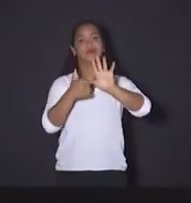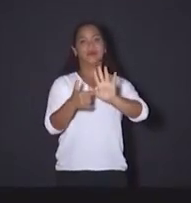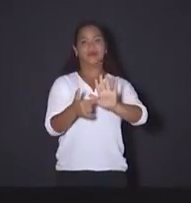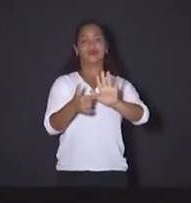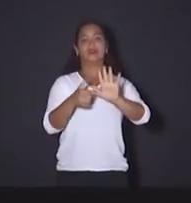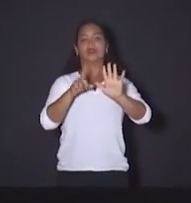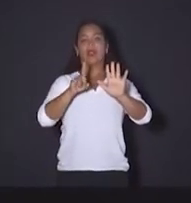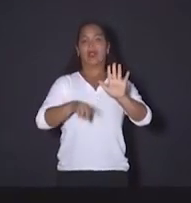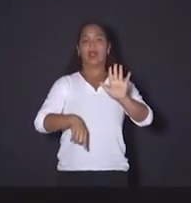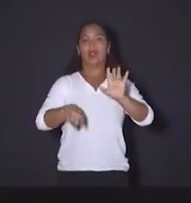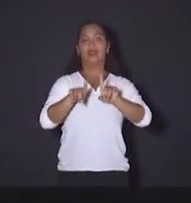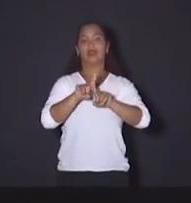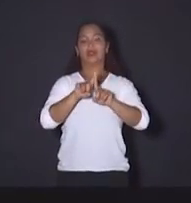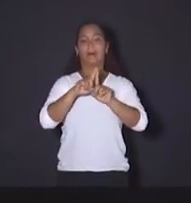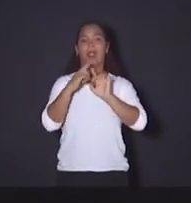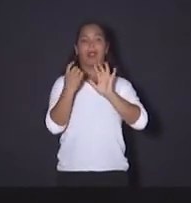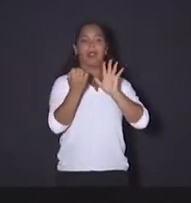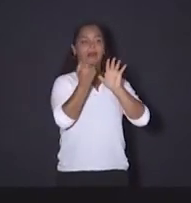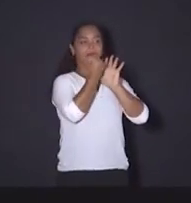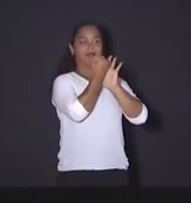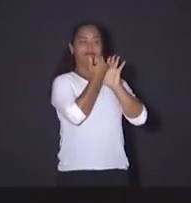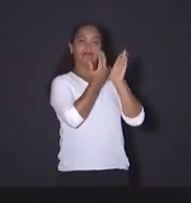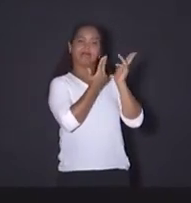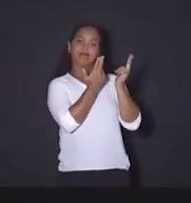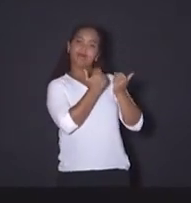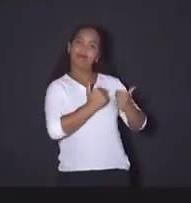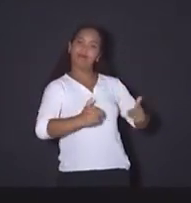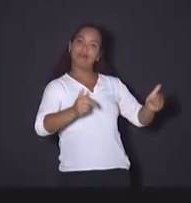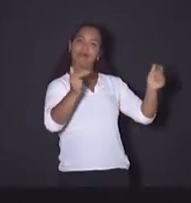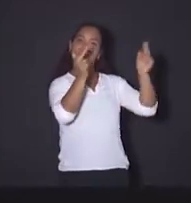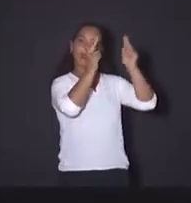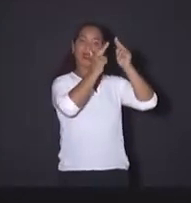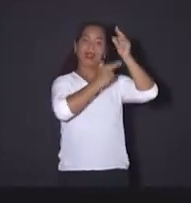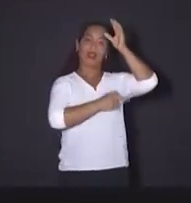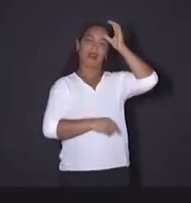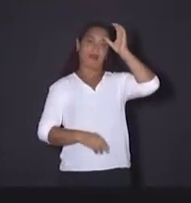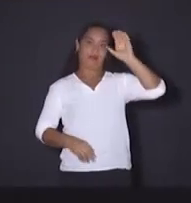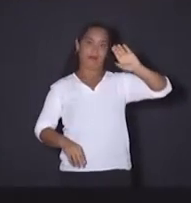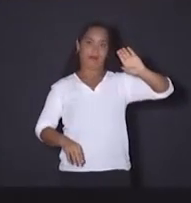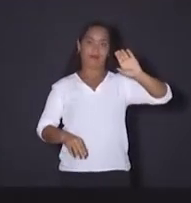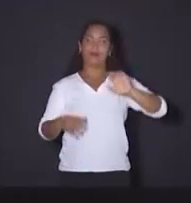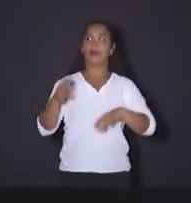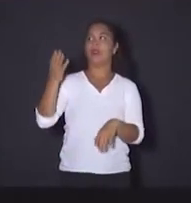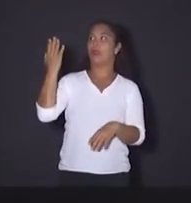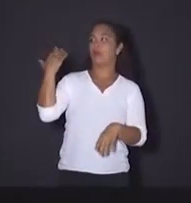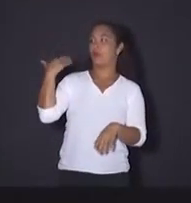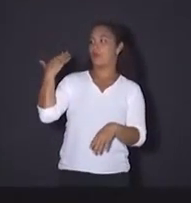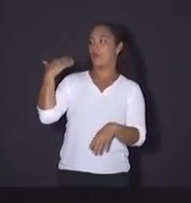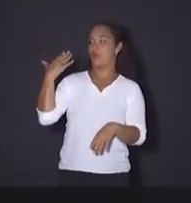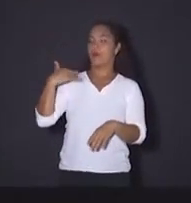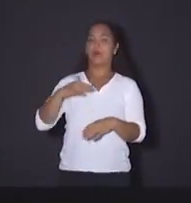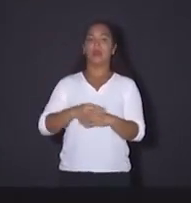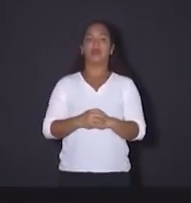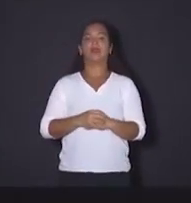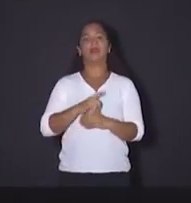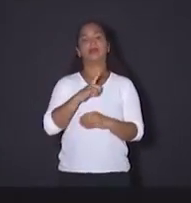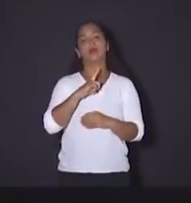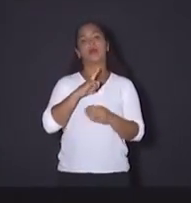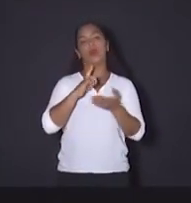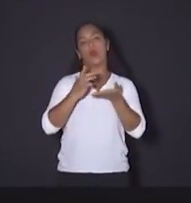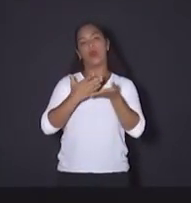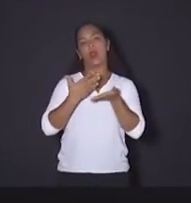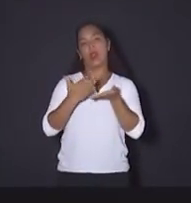como dimensão simbólica da cultura. Li alguns tempos atrás um livro